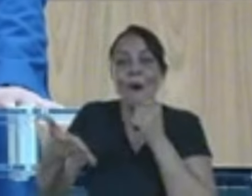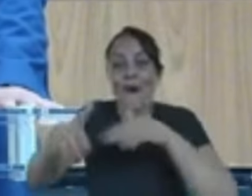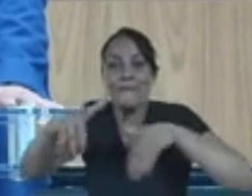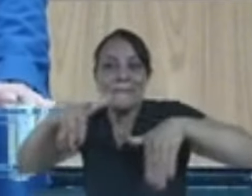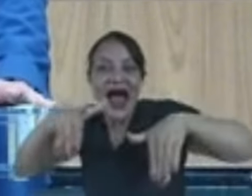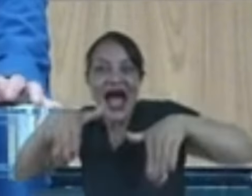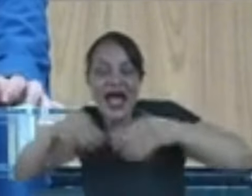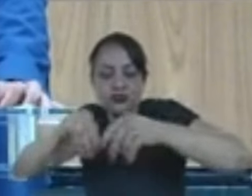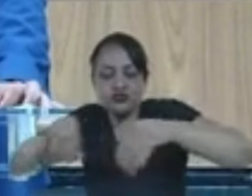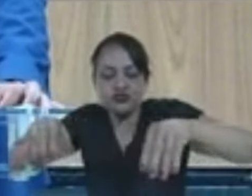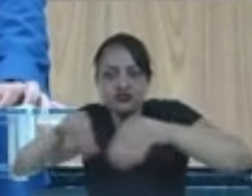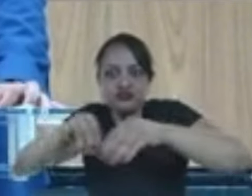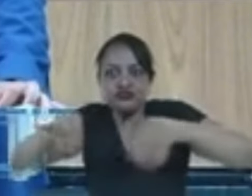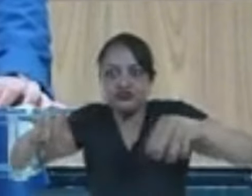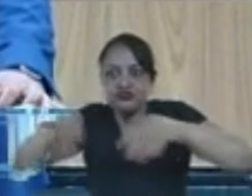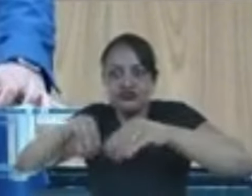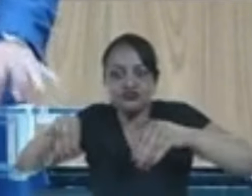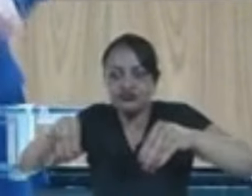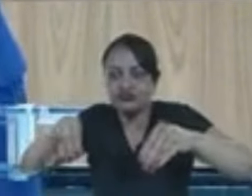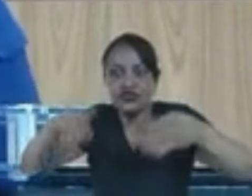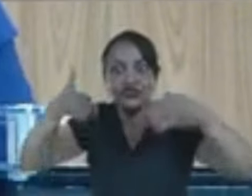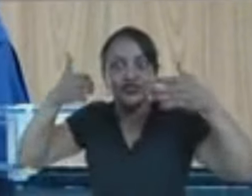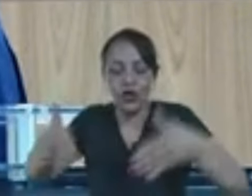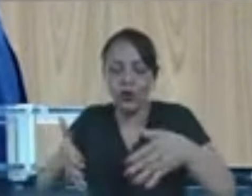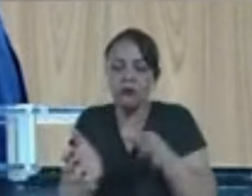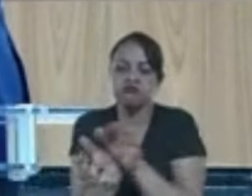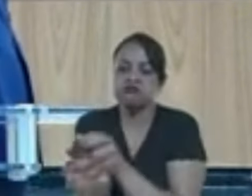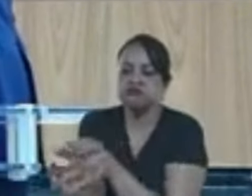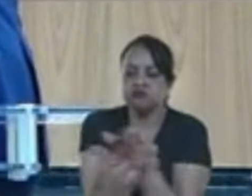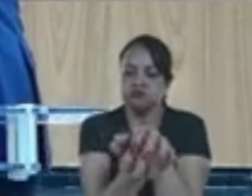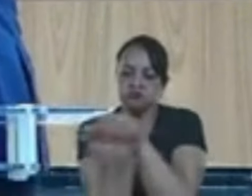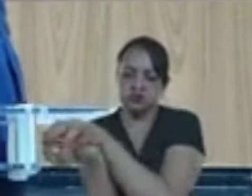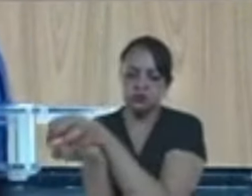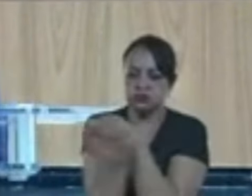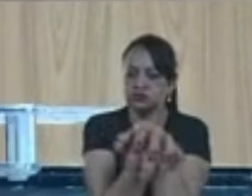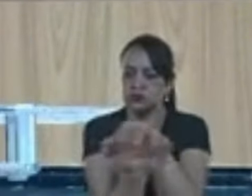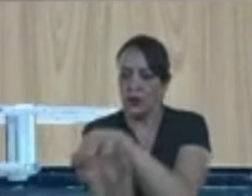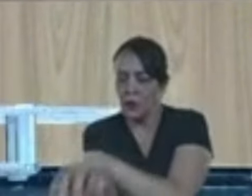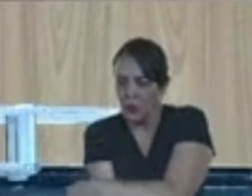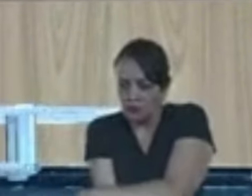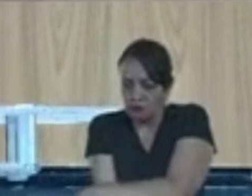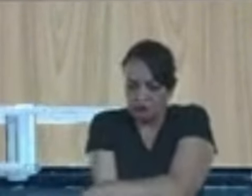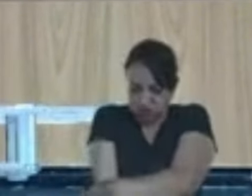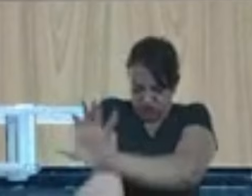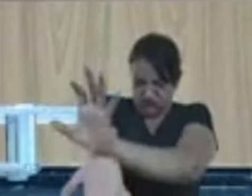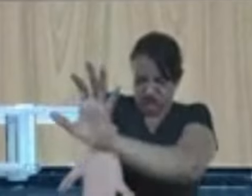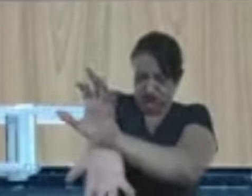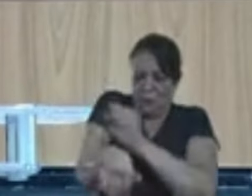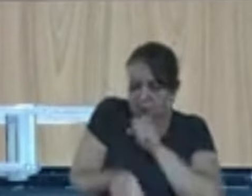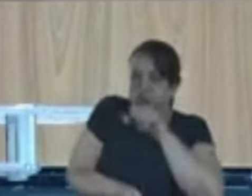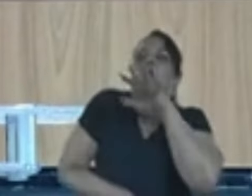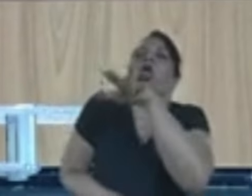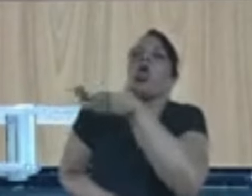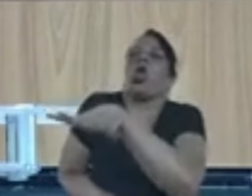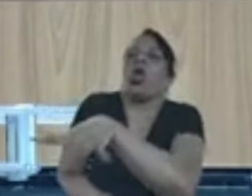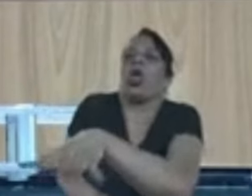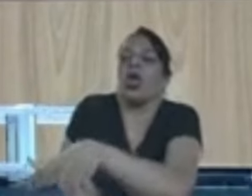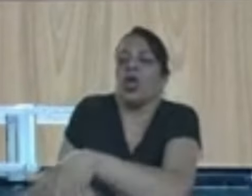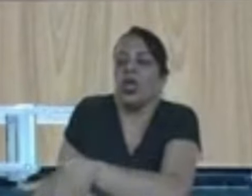Talvez alguém viu o camarada saindo da boca do peixe e pensou, olha, Dagom está mandando alguém aí.